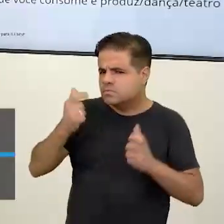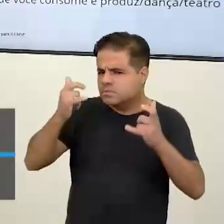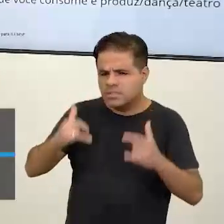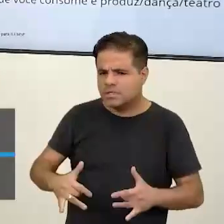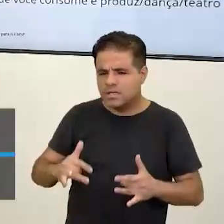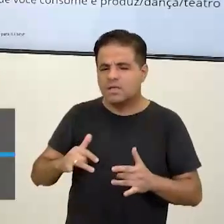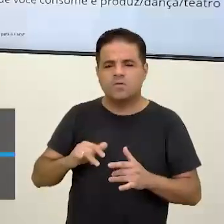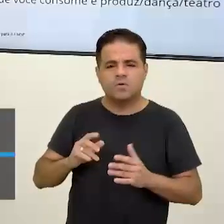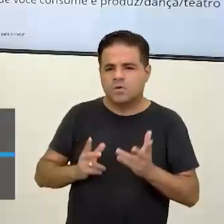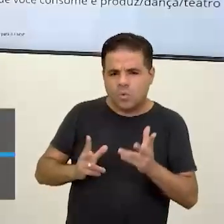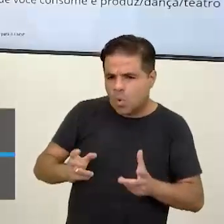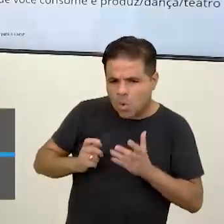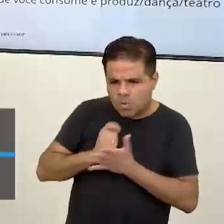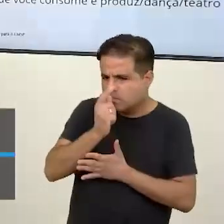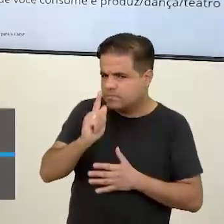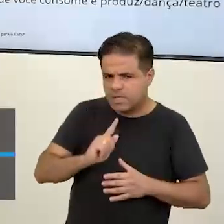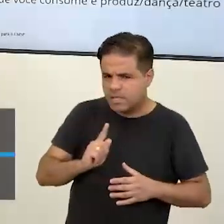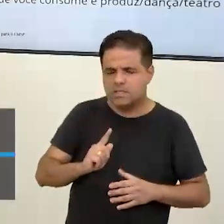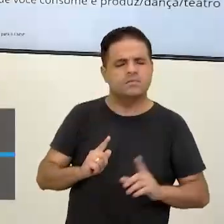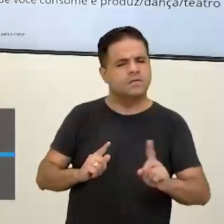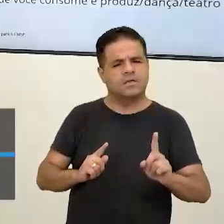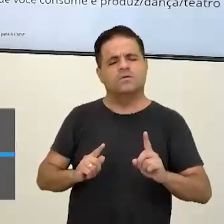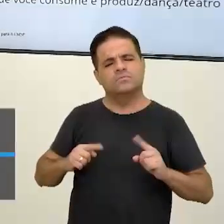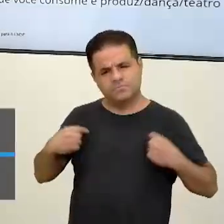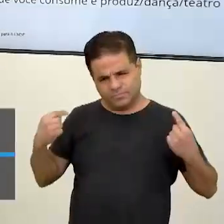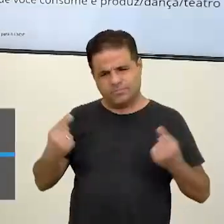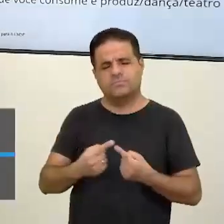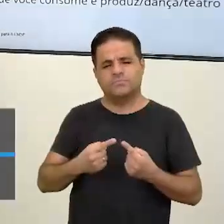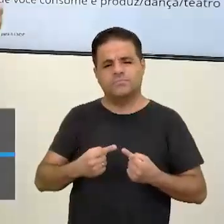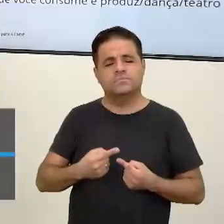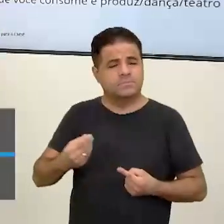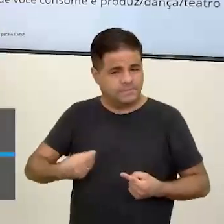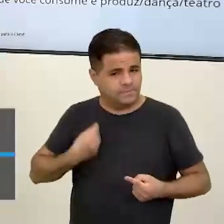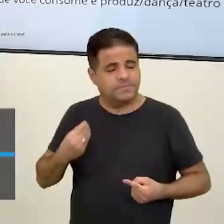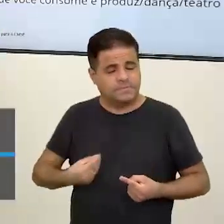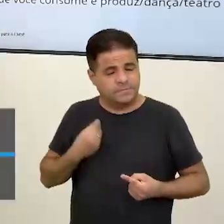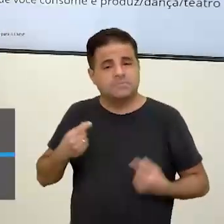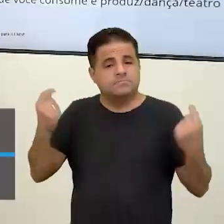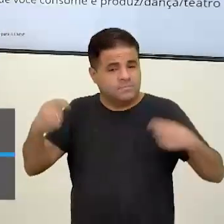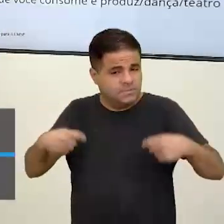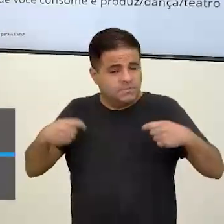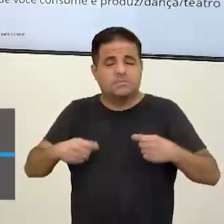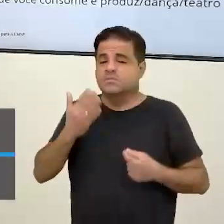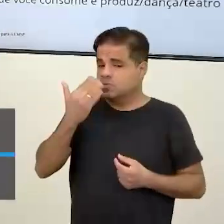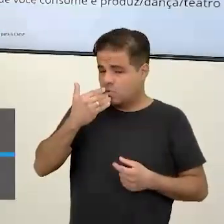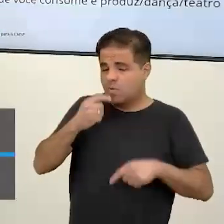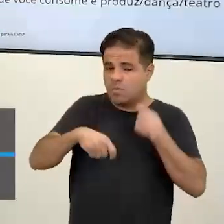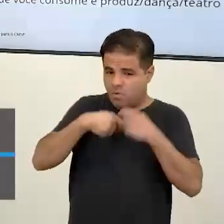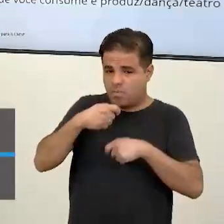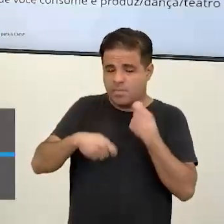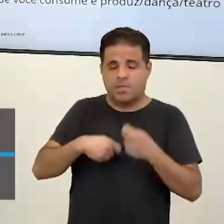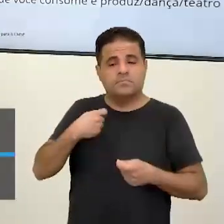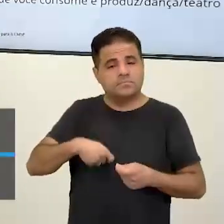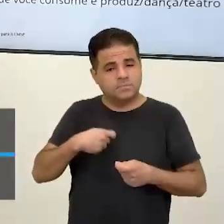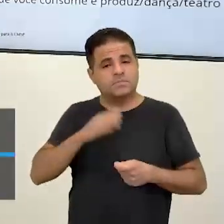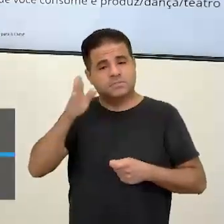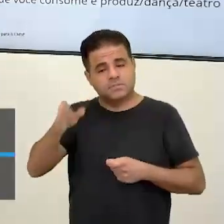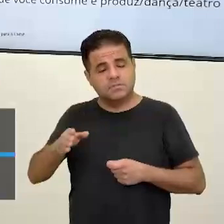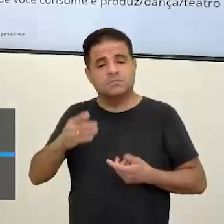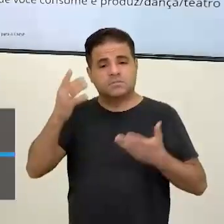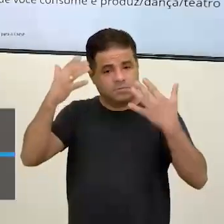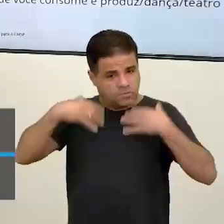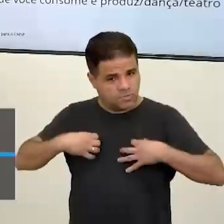gente não consumir? Não. Os seres humanos, para sobreviverem, eles precisam se alimentar, precisam